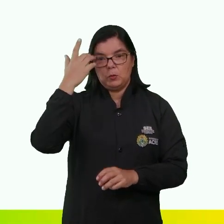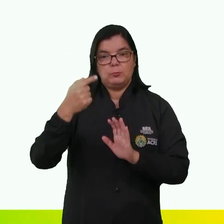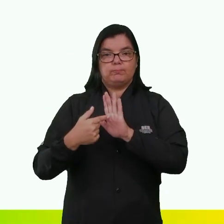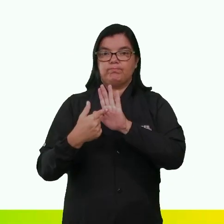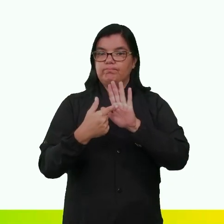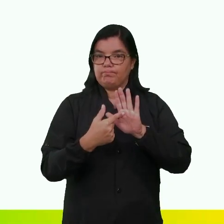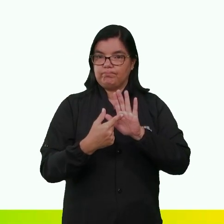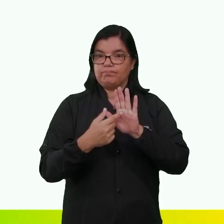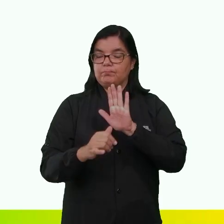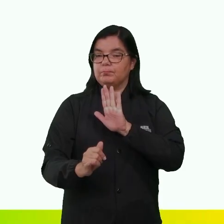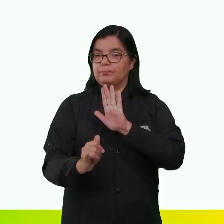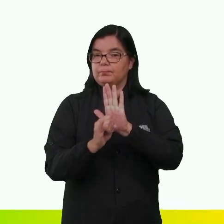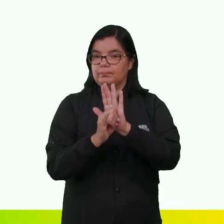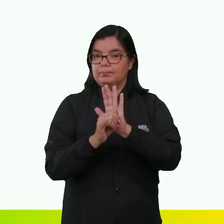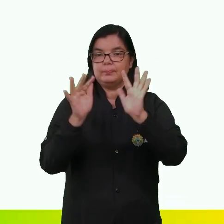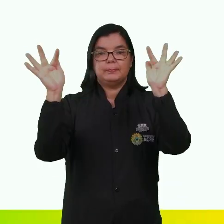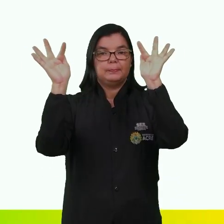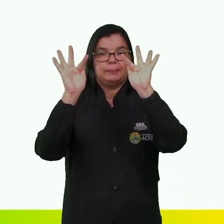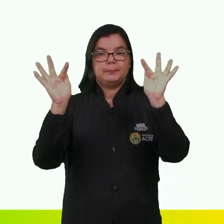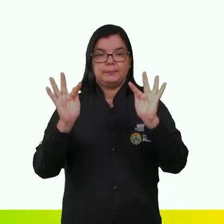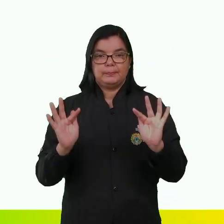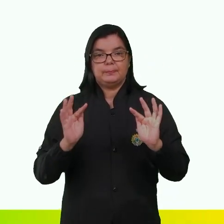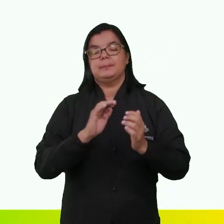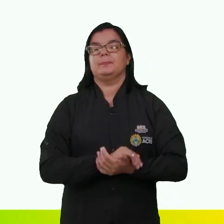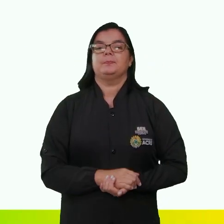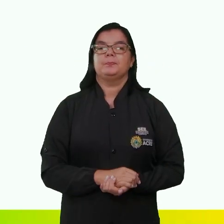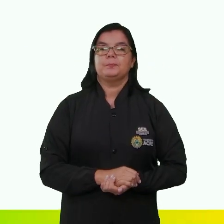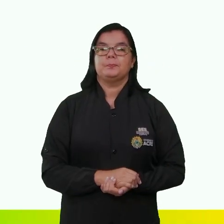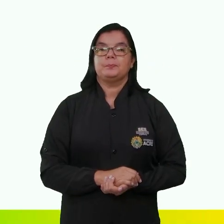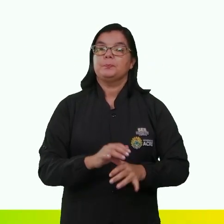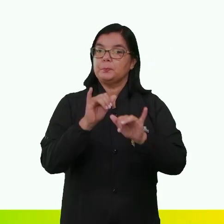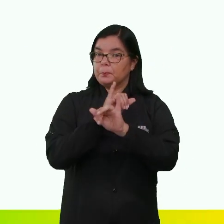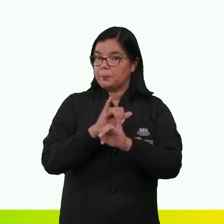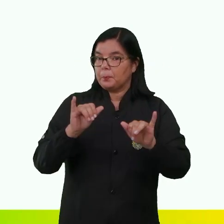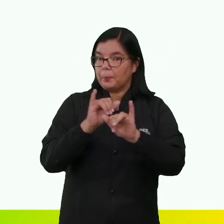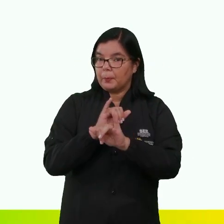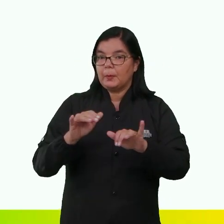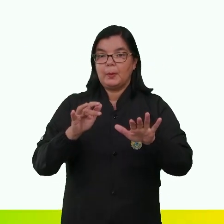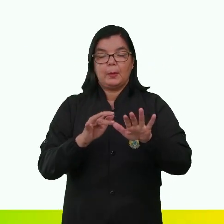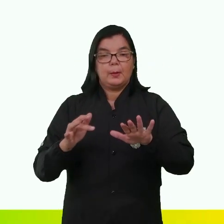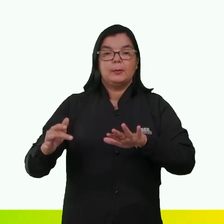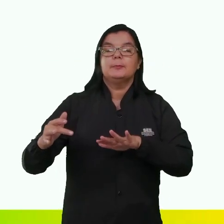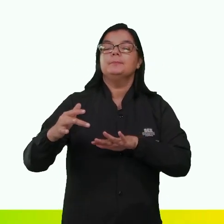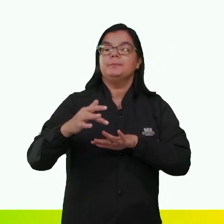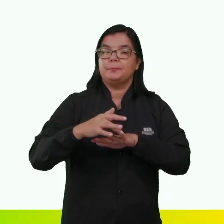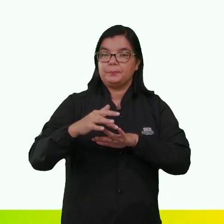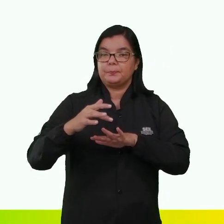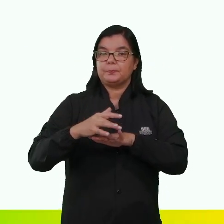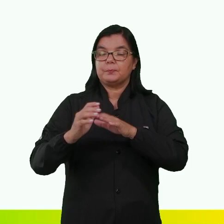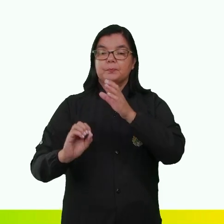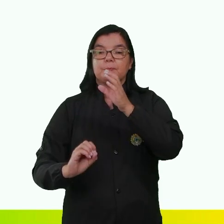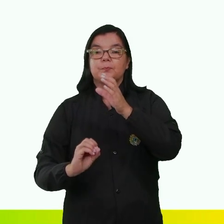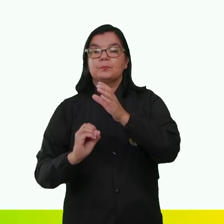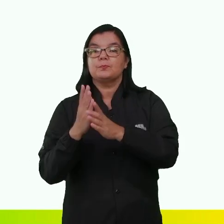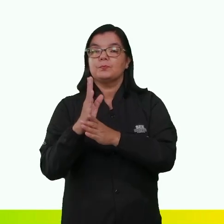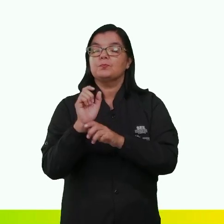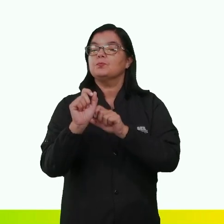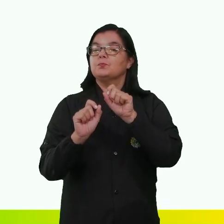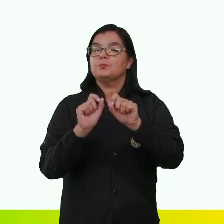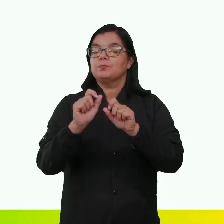status, identidade e felicidade. A publicidade e as redes